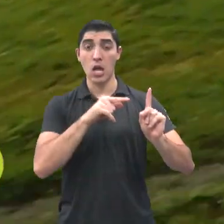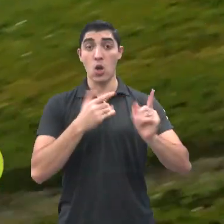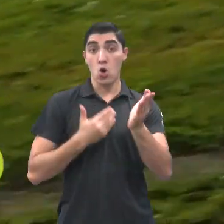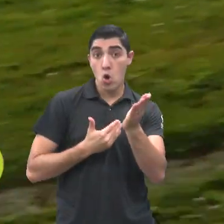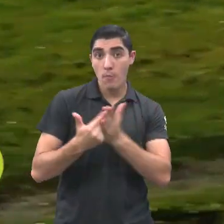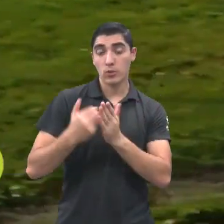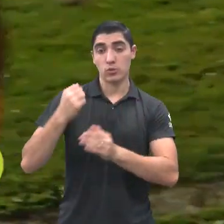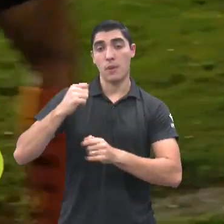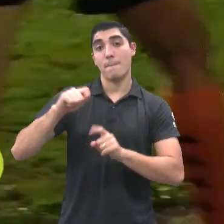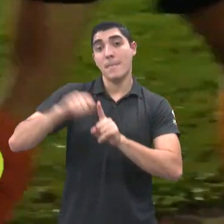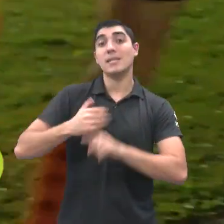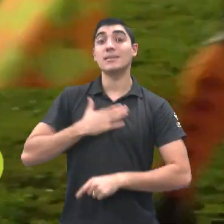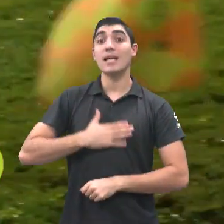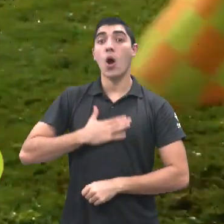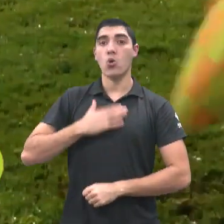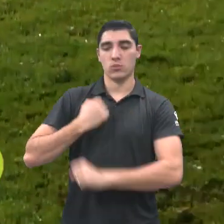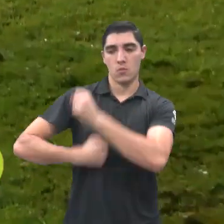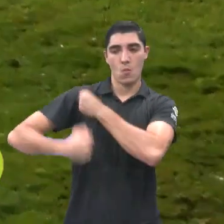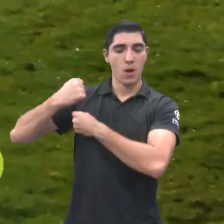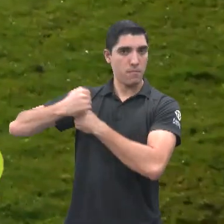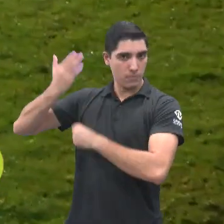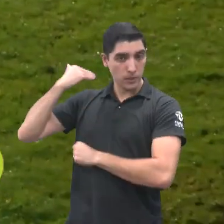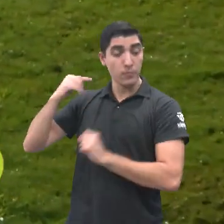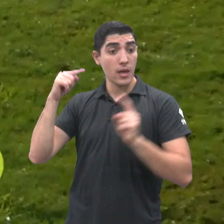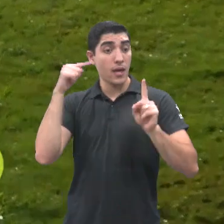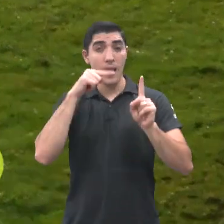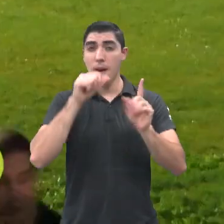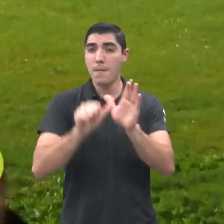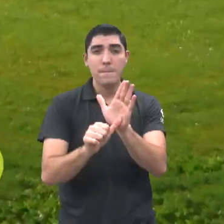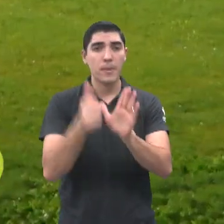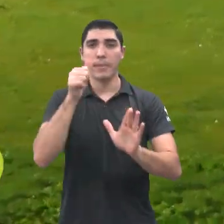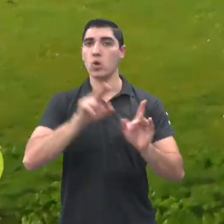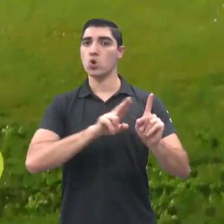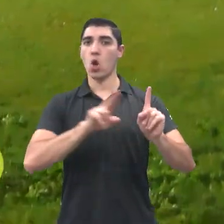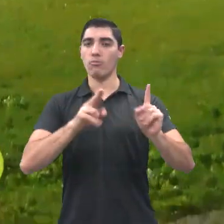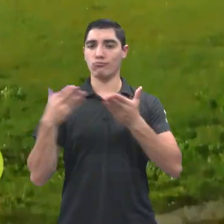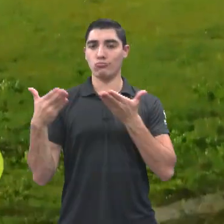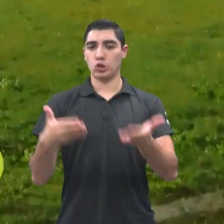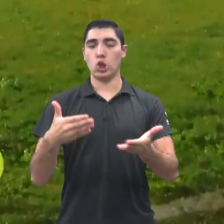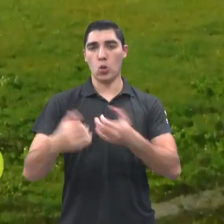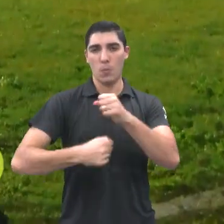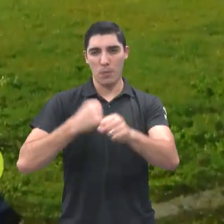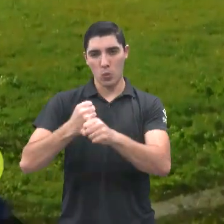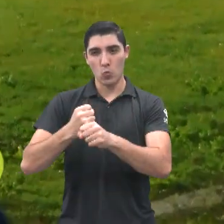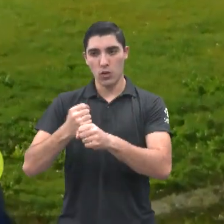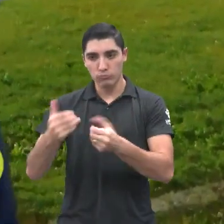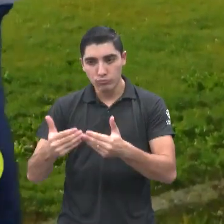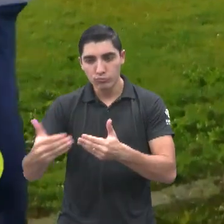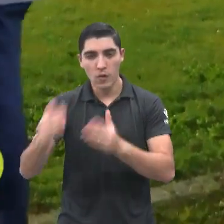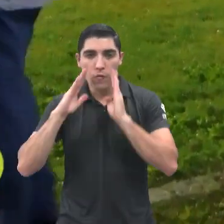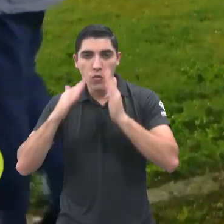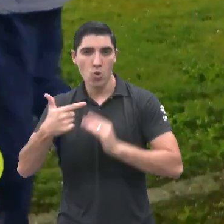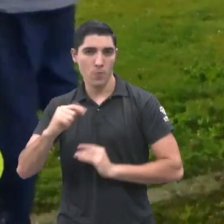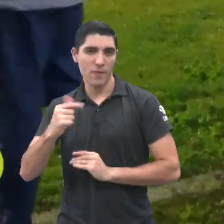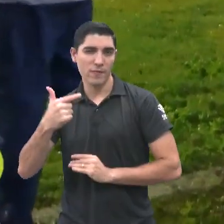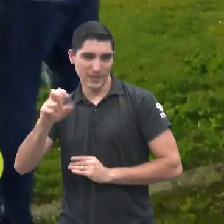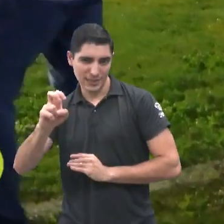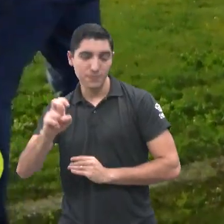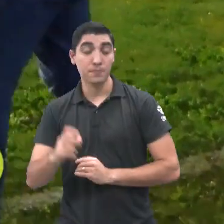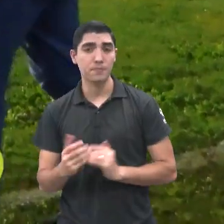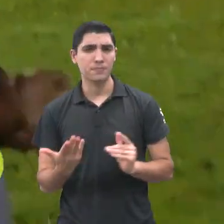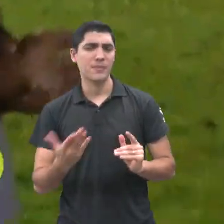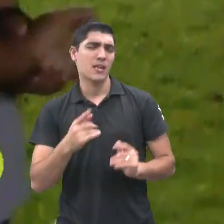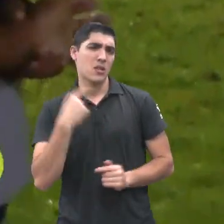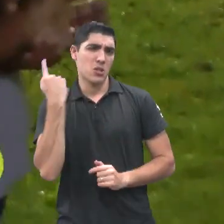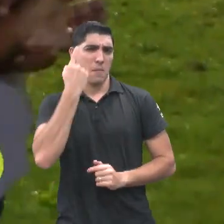do ano passado. Ele foi inclusive o primeiro nome divulgado para a temporada 2025. E não é um exagero dizer, né, Vieira, que ele nunca